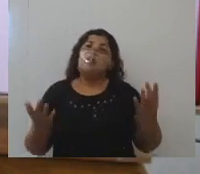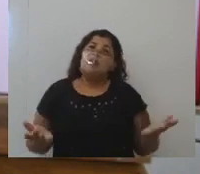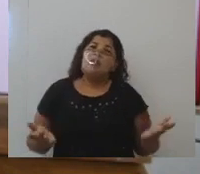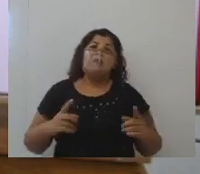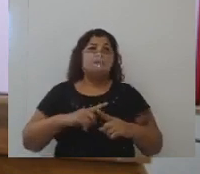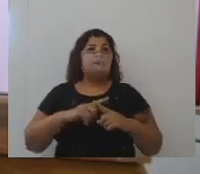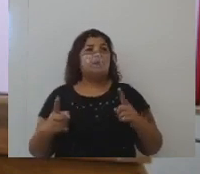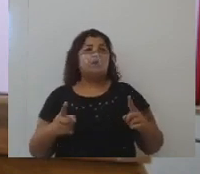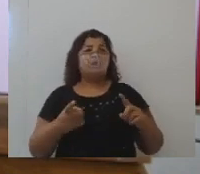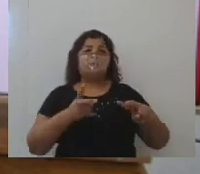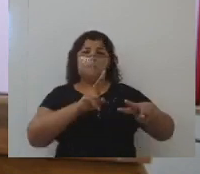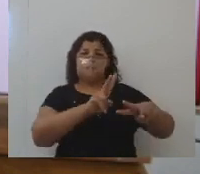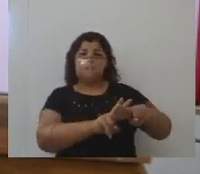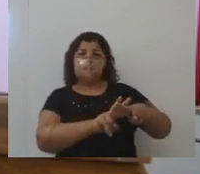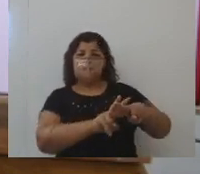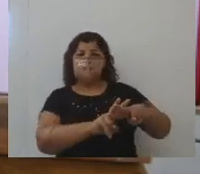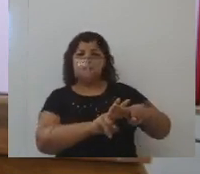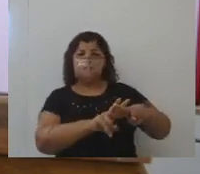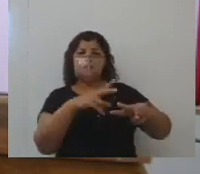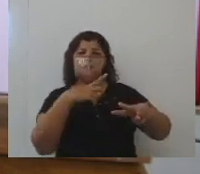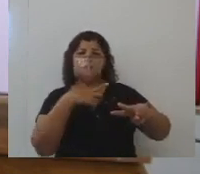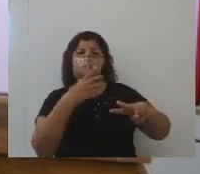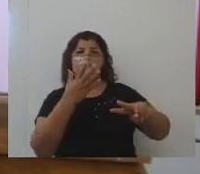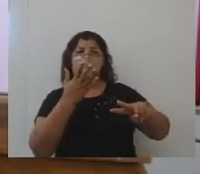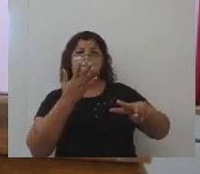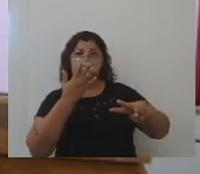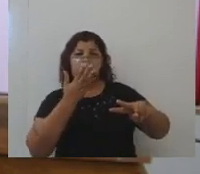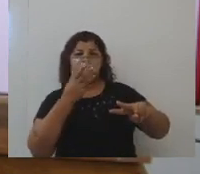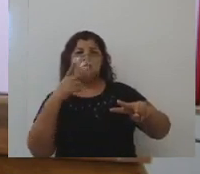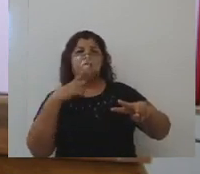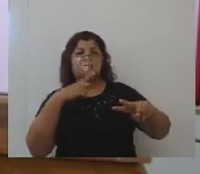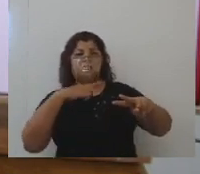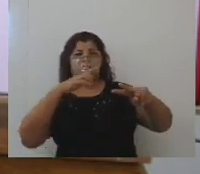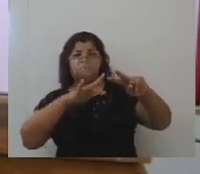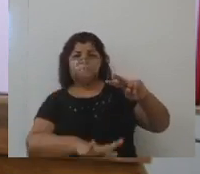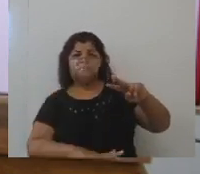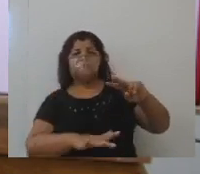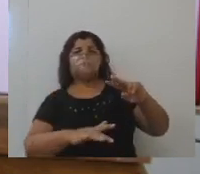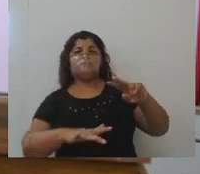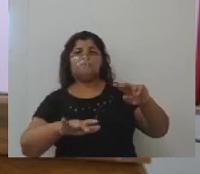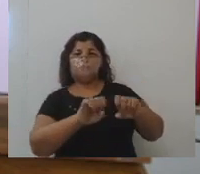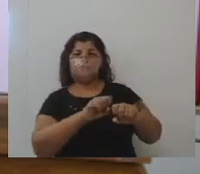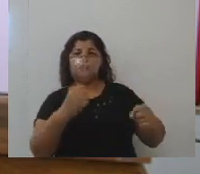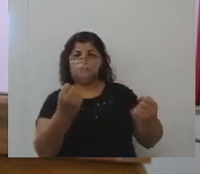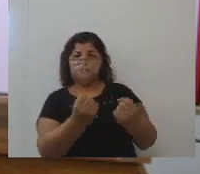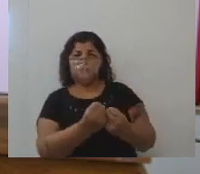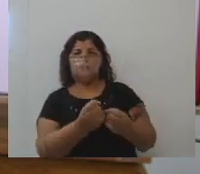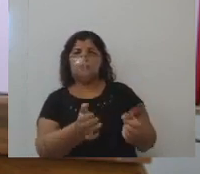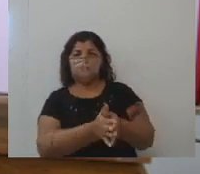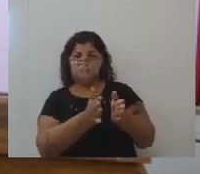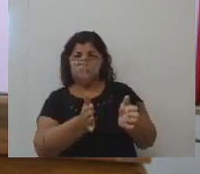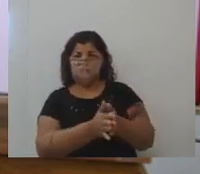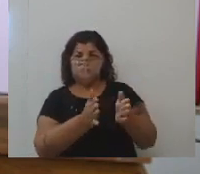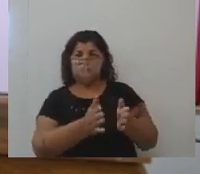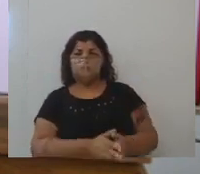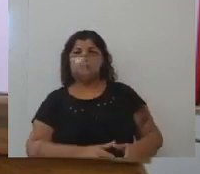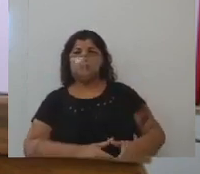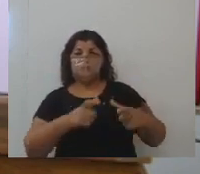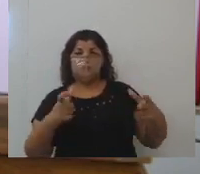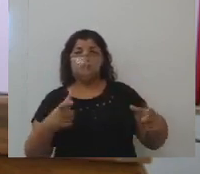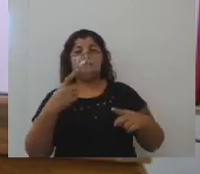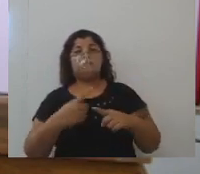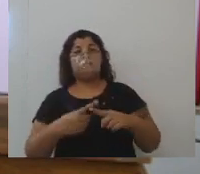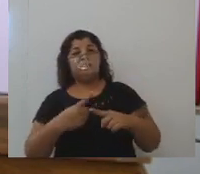presídio tem coito em classe social. Presídio tem coito em classe social porque as oportunidades elas não são as